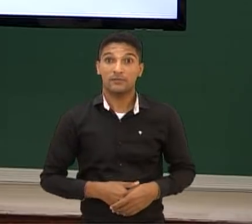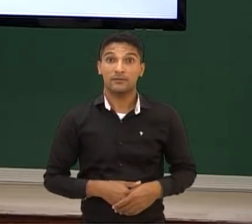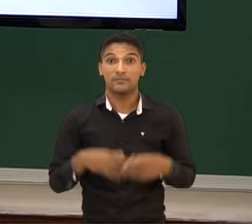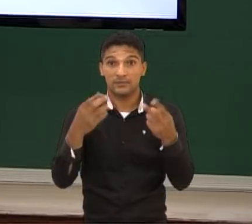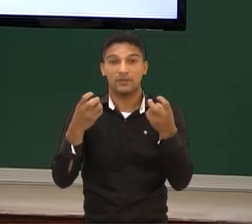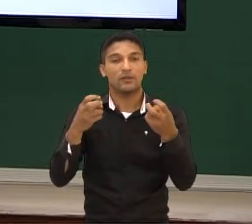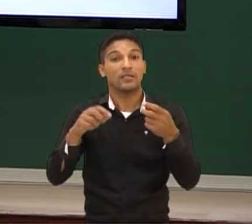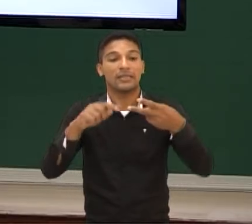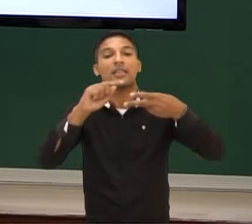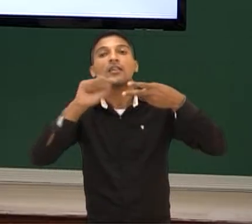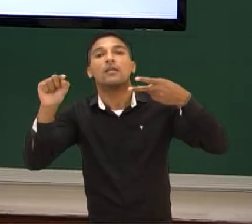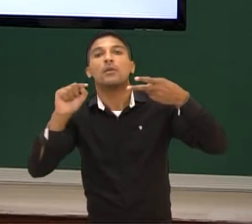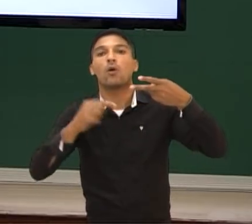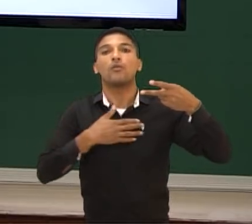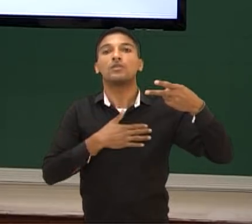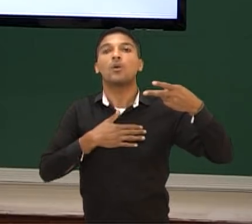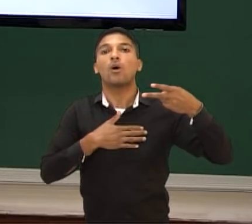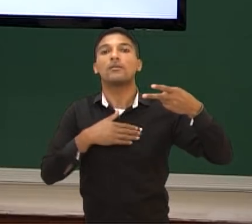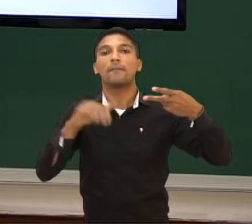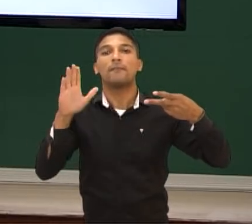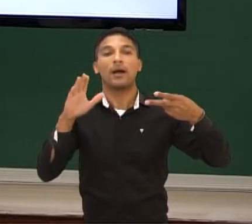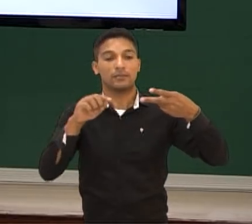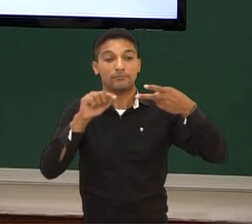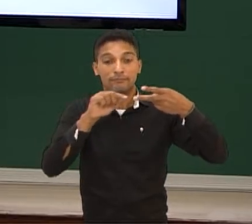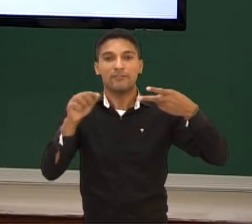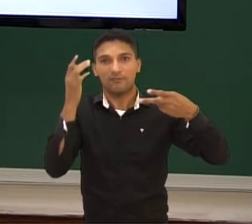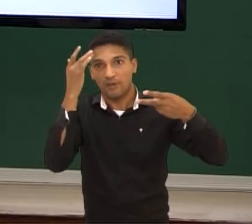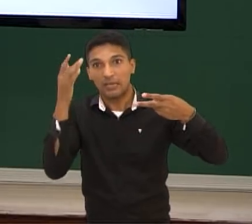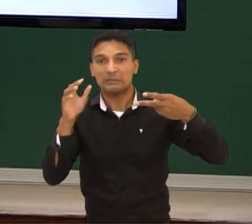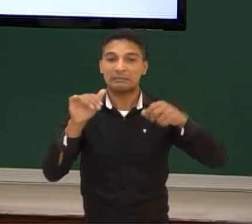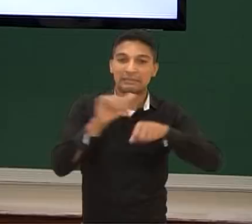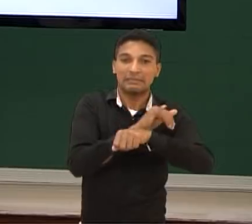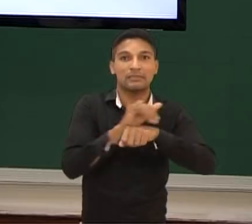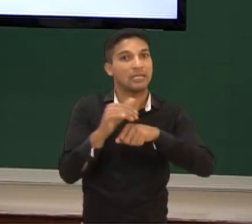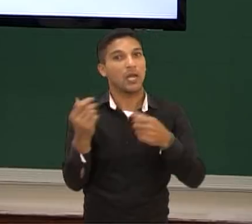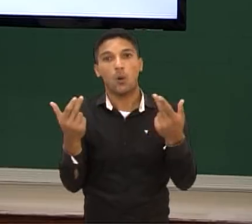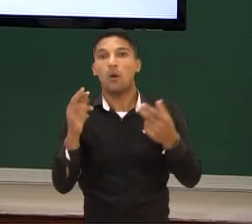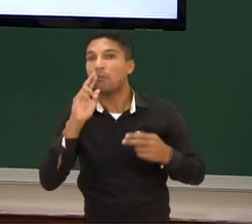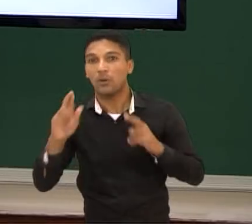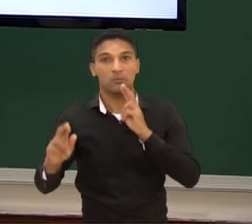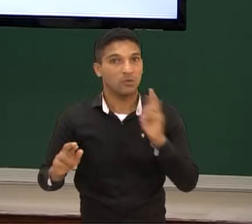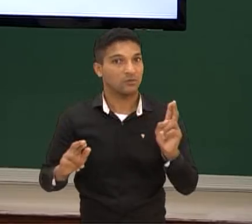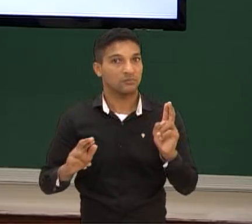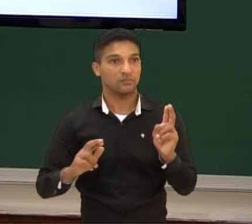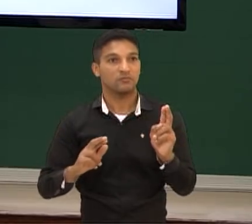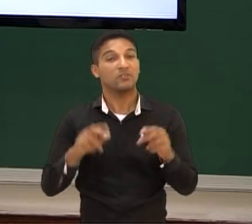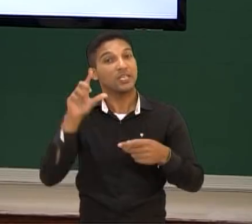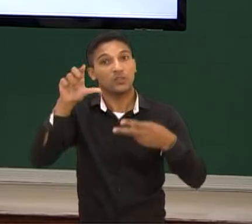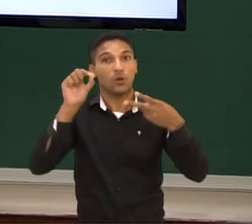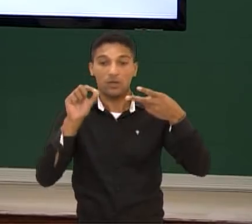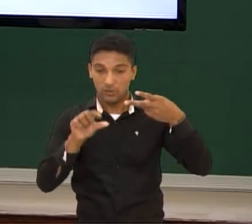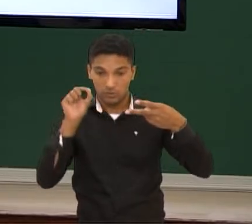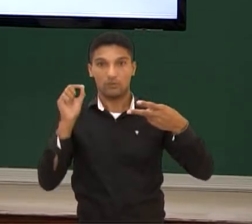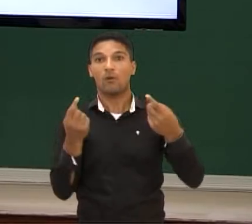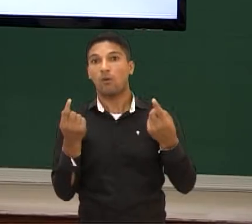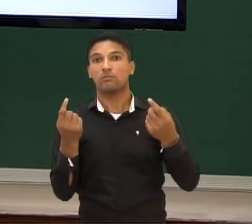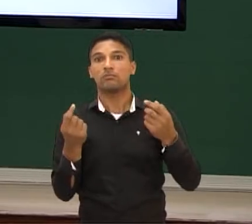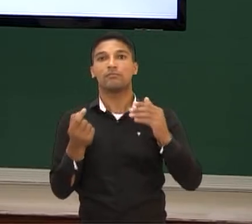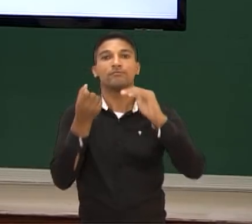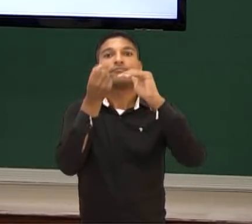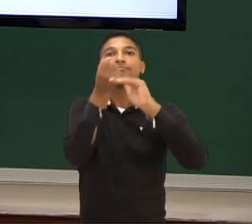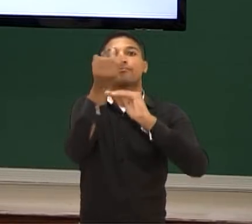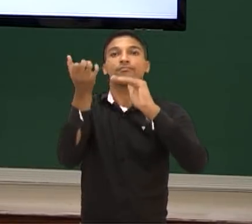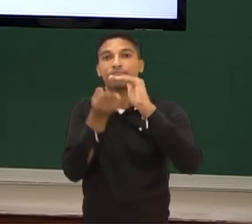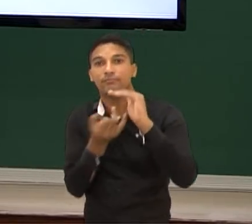você mais gosta, aquilo que você mais sentiu facilidade. Tem que fazer a 1 ou a 2? Não. Escolha aquilo que você mais gostou. Então,